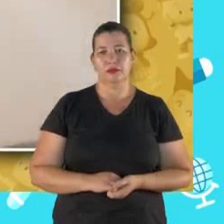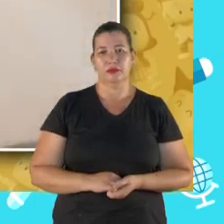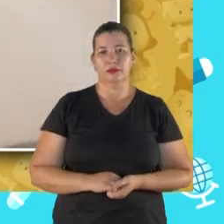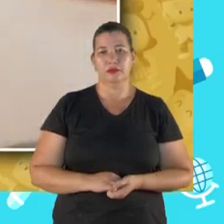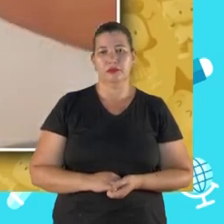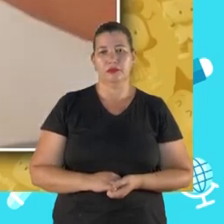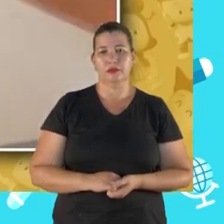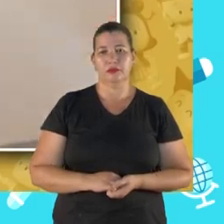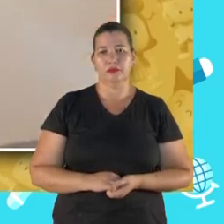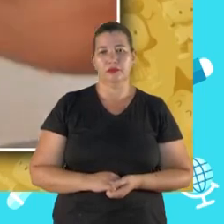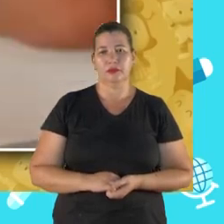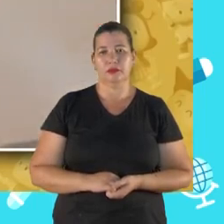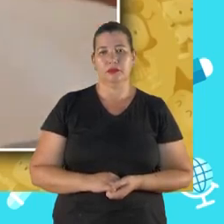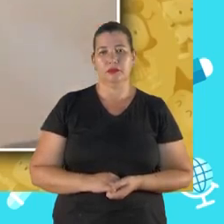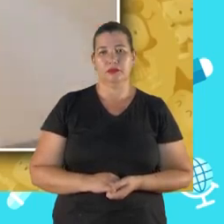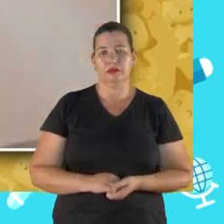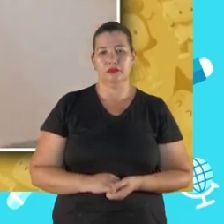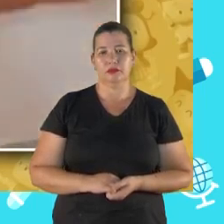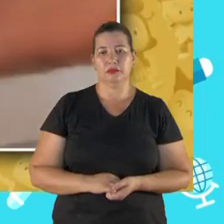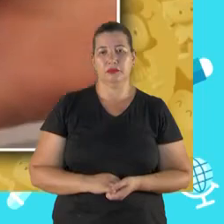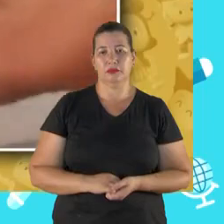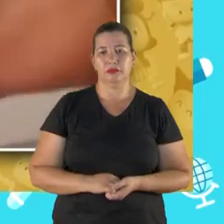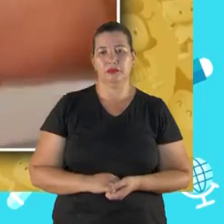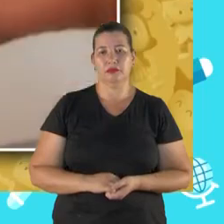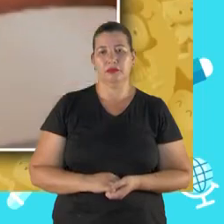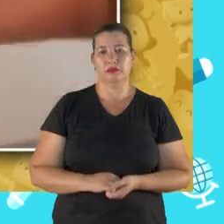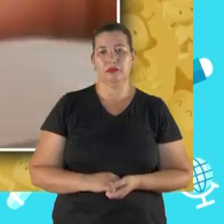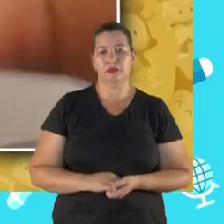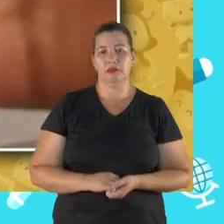mãozinha. Mais um nozinho.